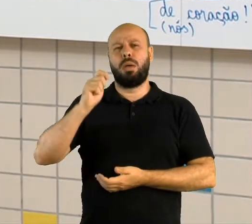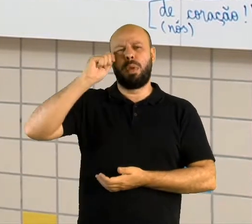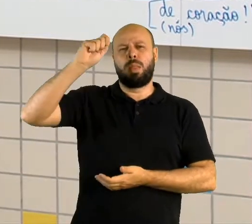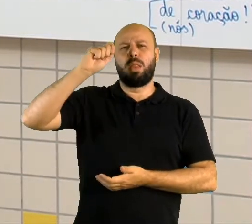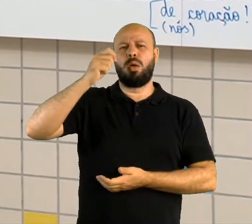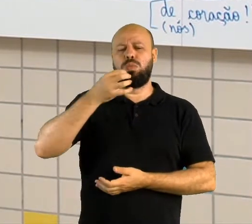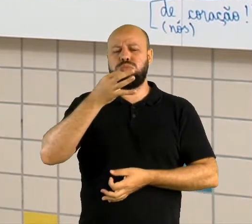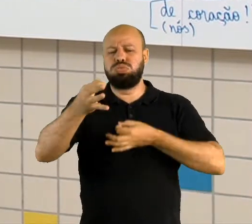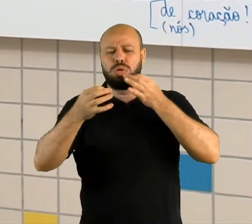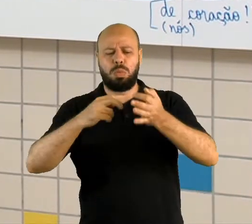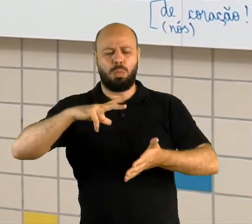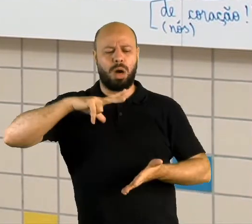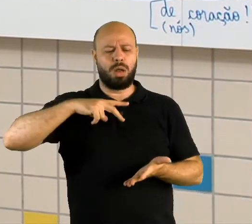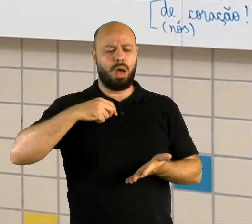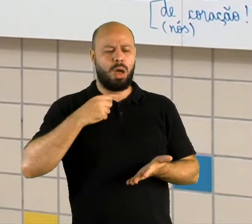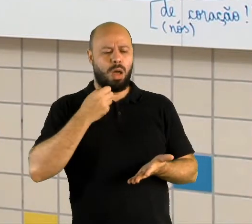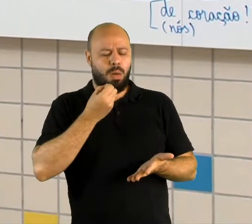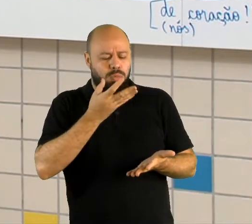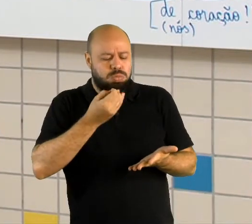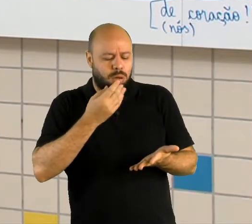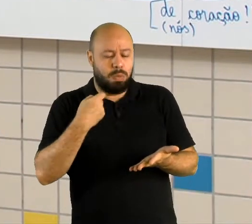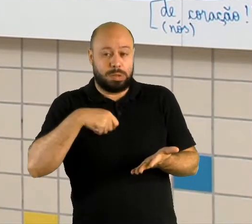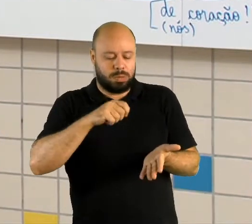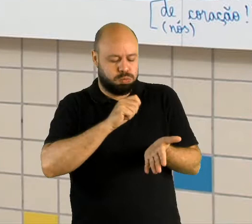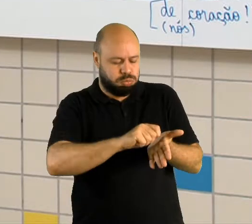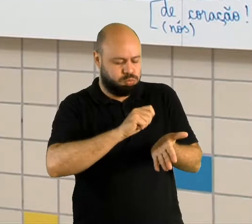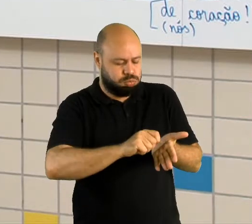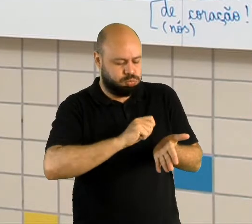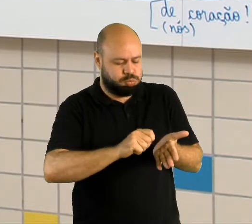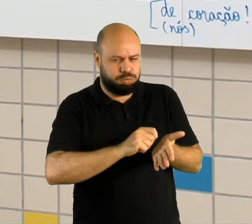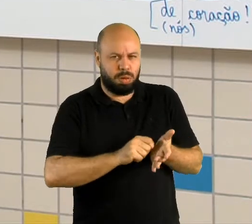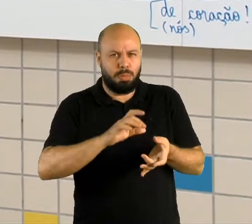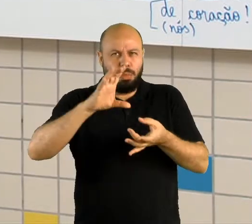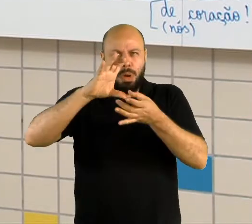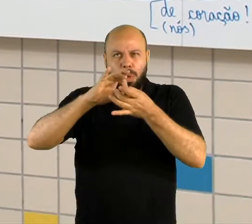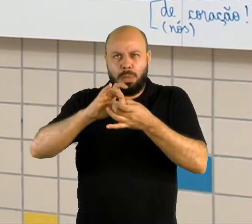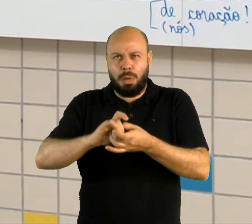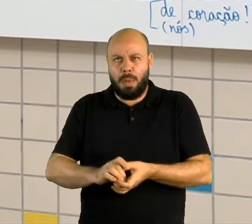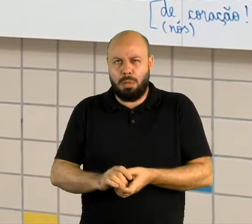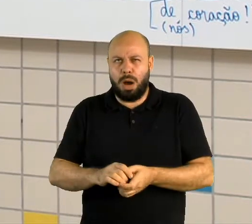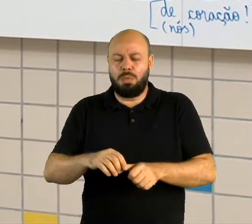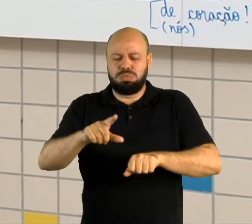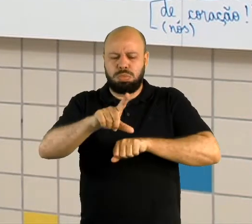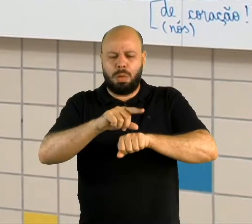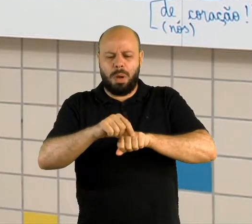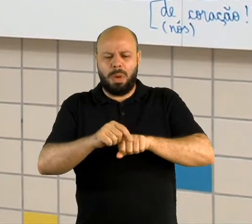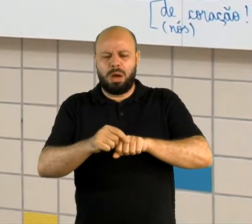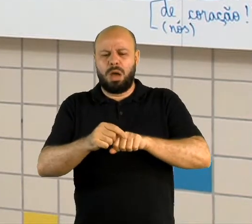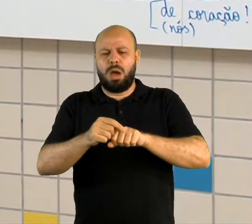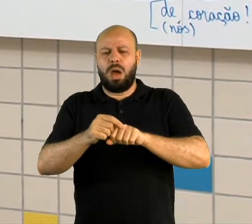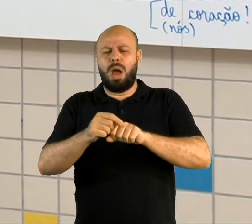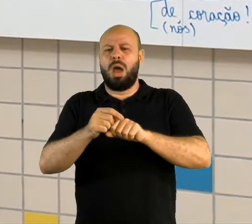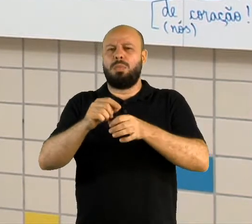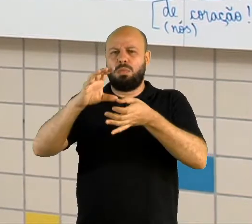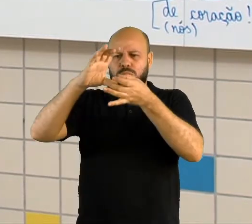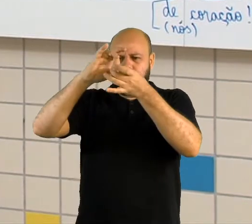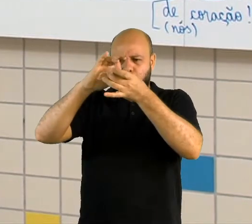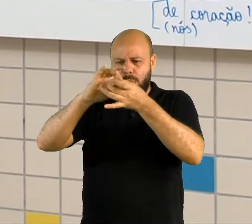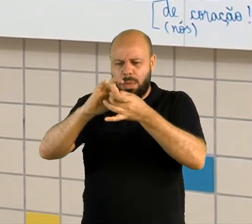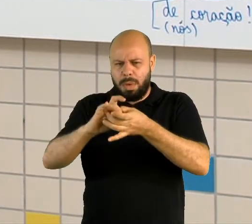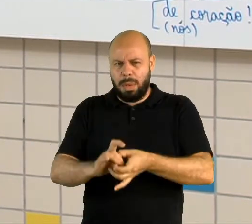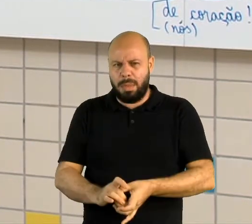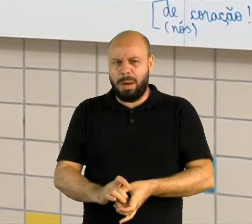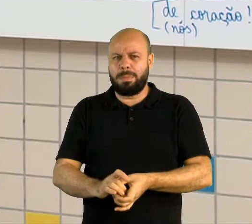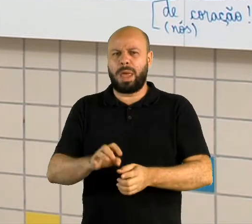determinado assunto, ele vai ter que articular bem as ideias, usar argumentos bem coerentes e convincentes.